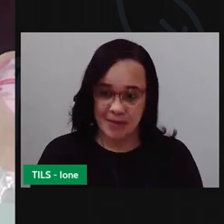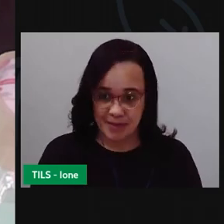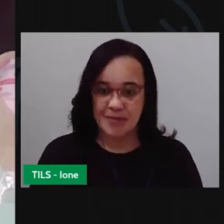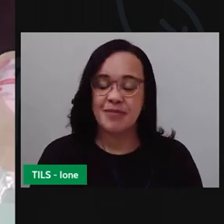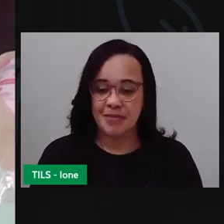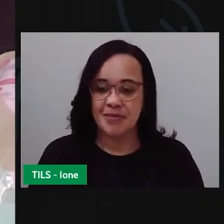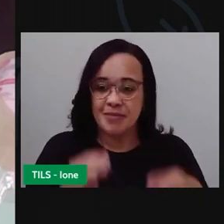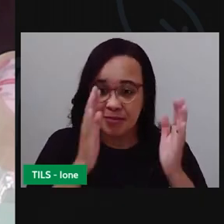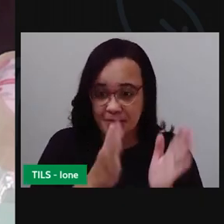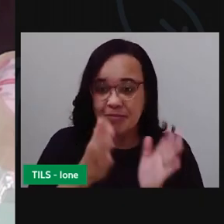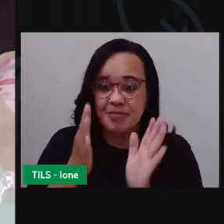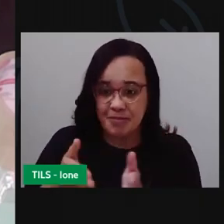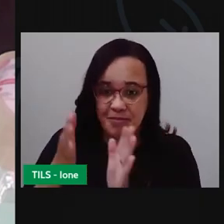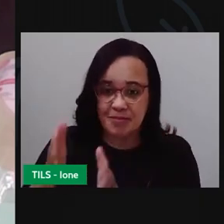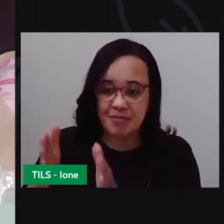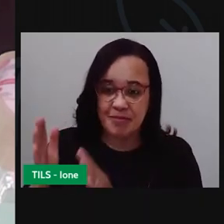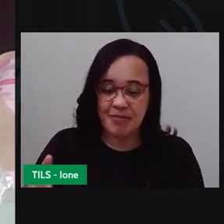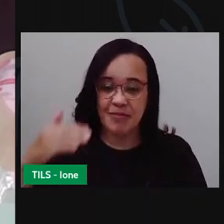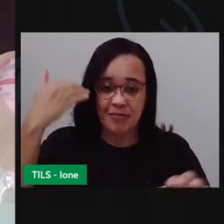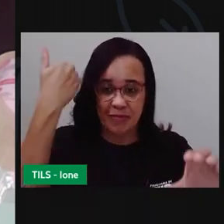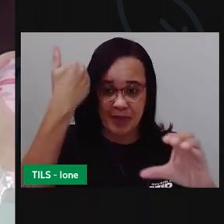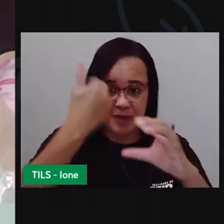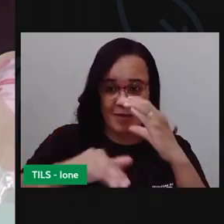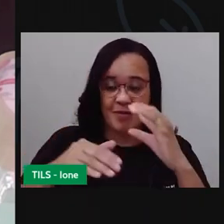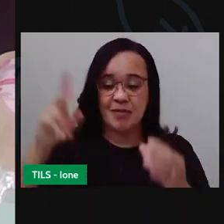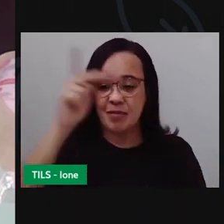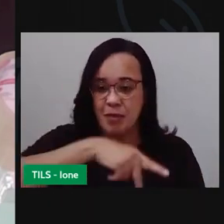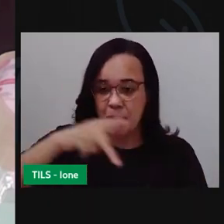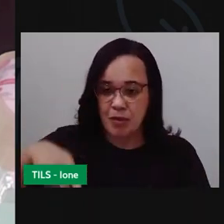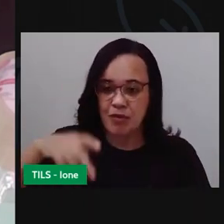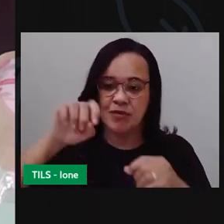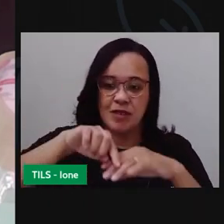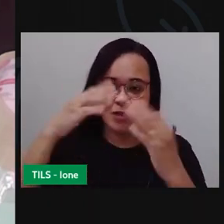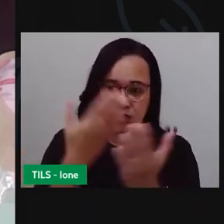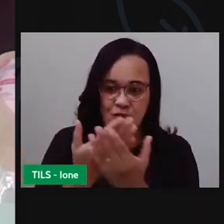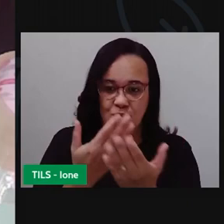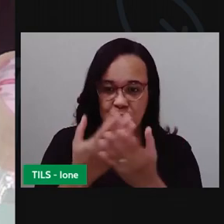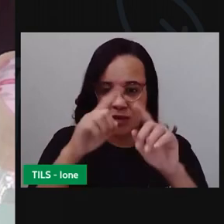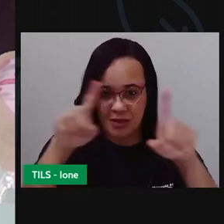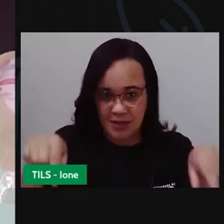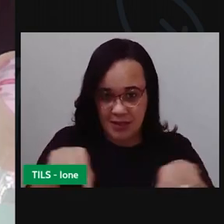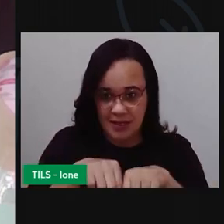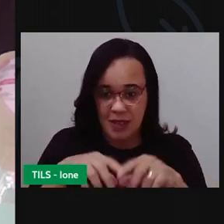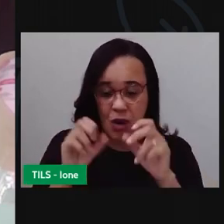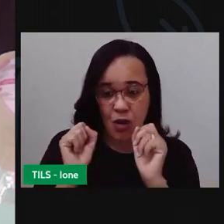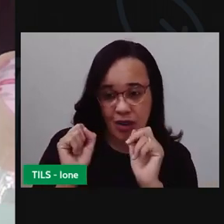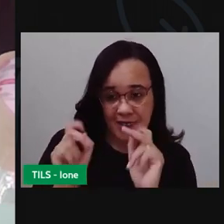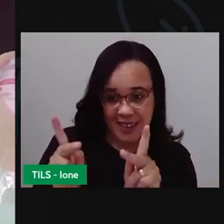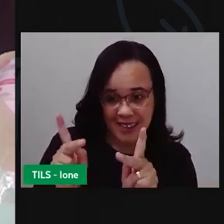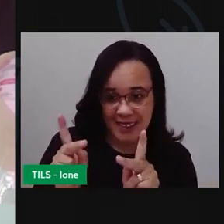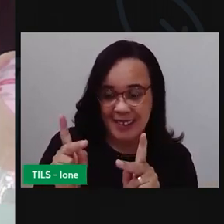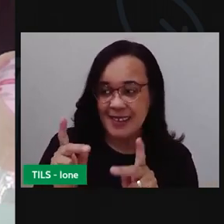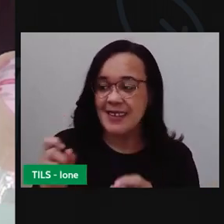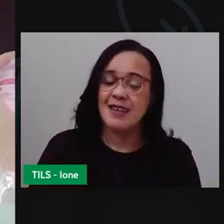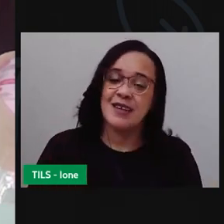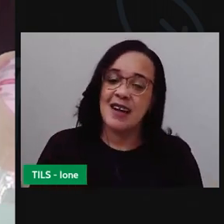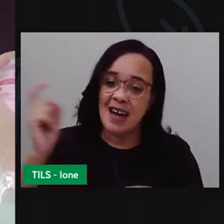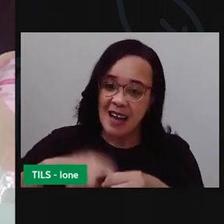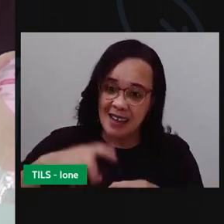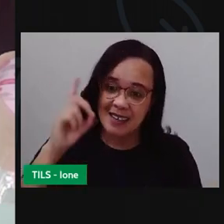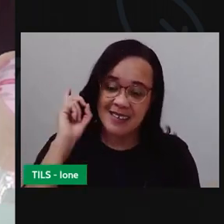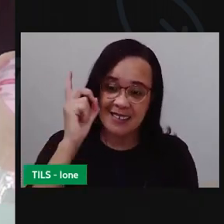desse instrumento e compartilhar com a professora da sua turma, tá bom? A gente se vê no próximo